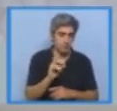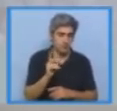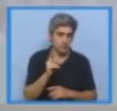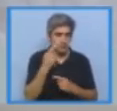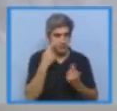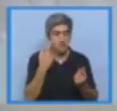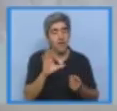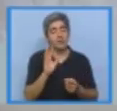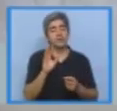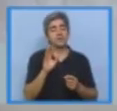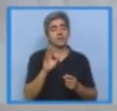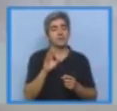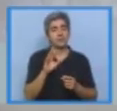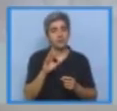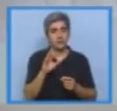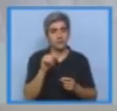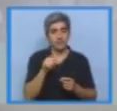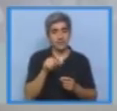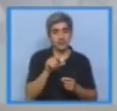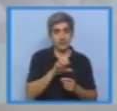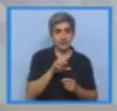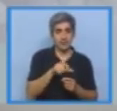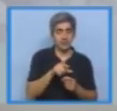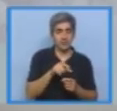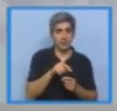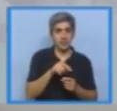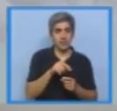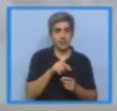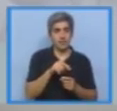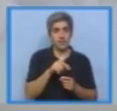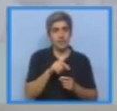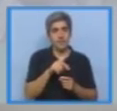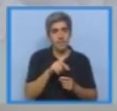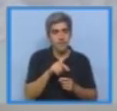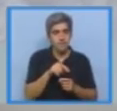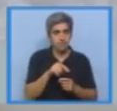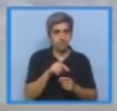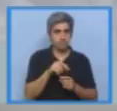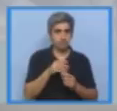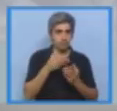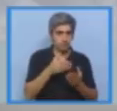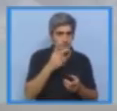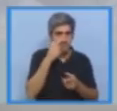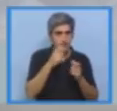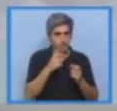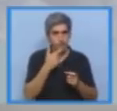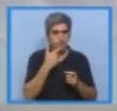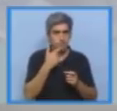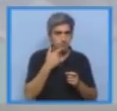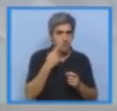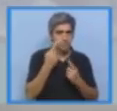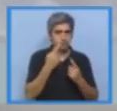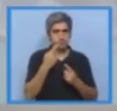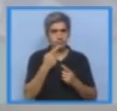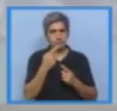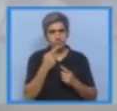mas e este tipo no fundo, de ajudar as pessoas a desmontar aquilo que às